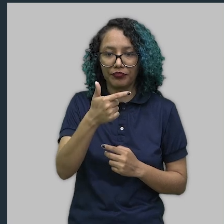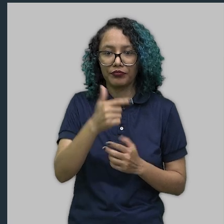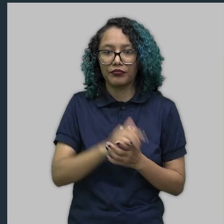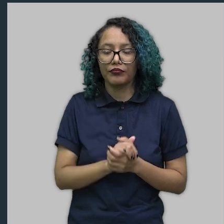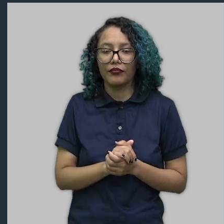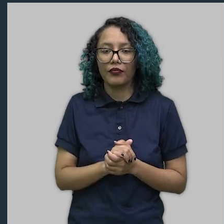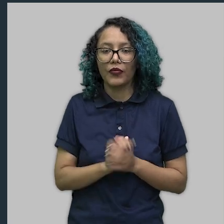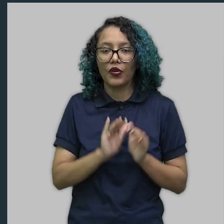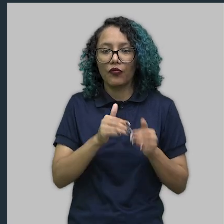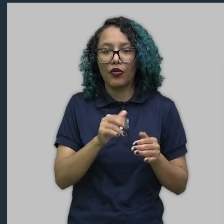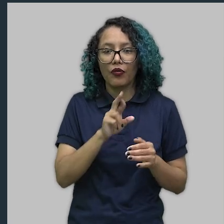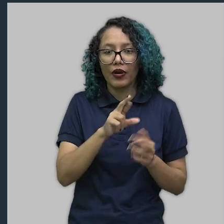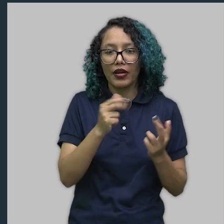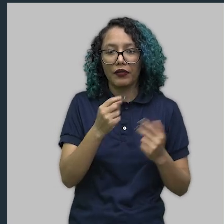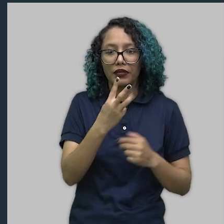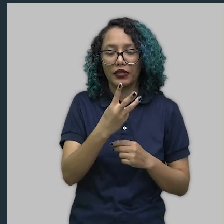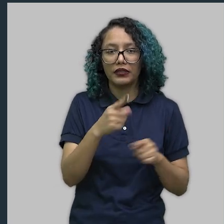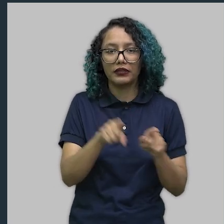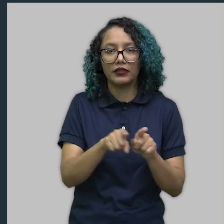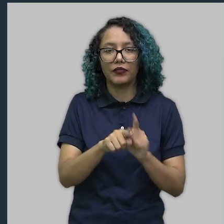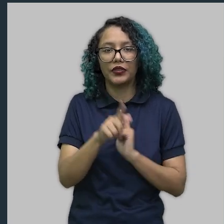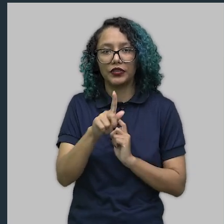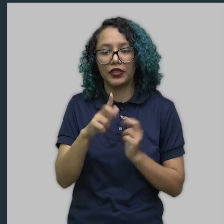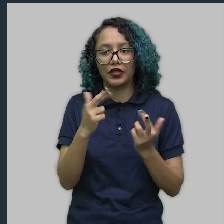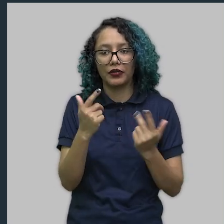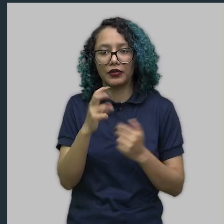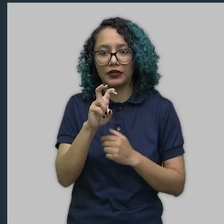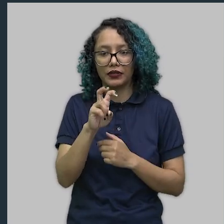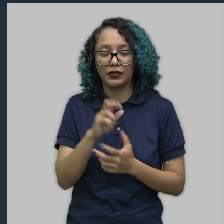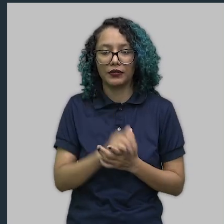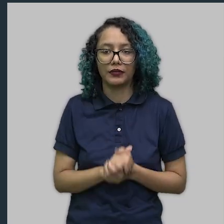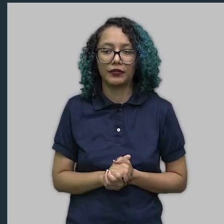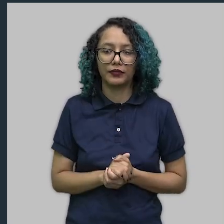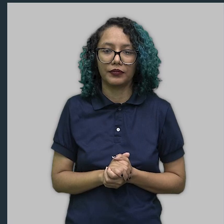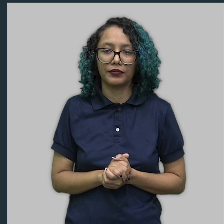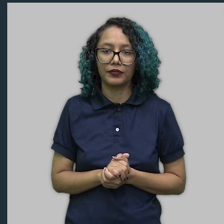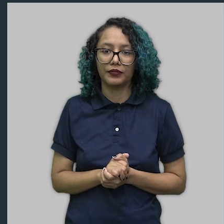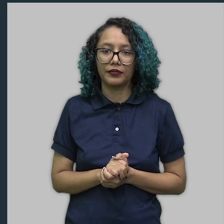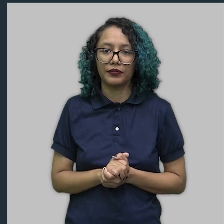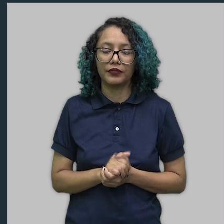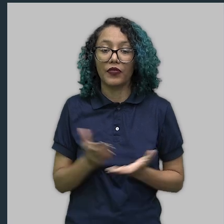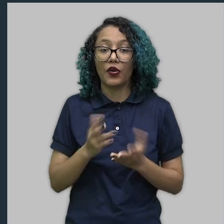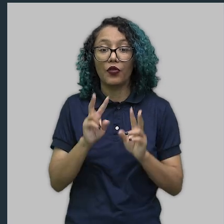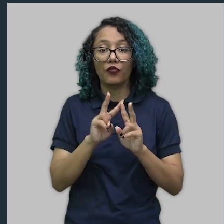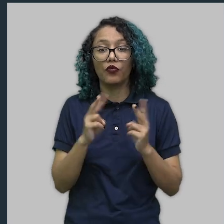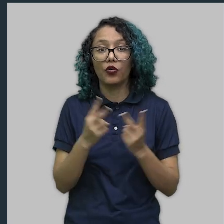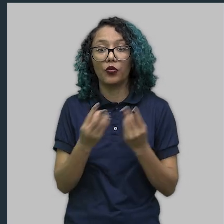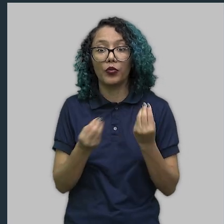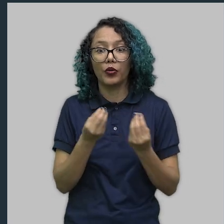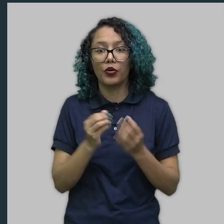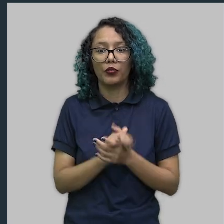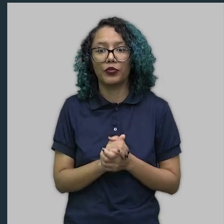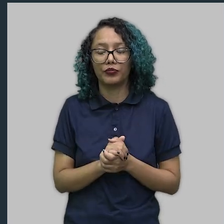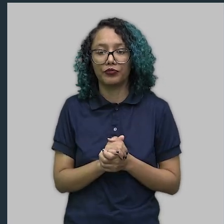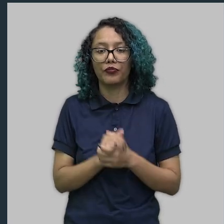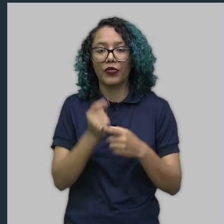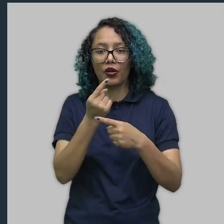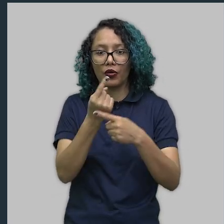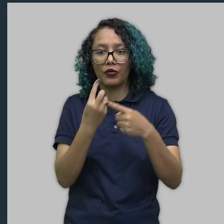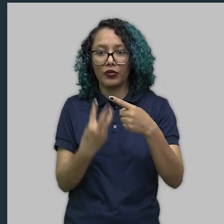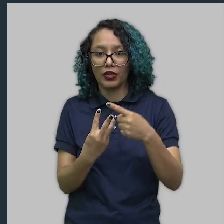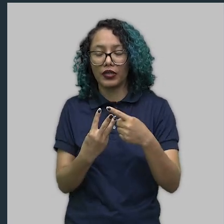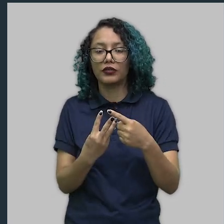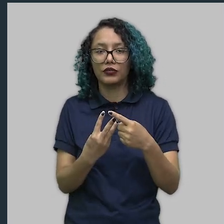quadrado para raio igual a 3, geratriz igual a 5. O volume do cone é 1/3 do volume